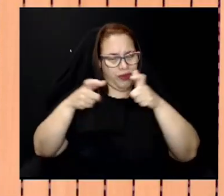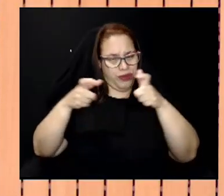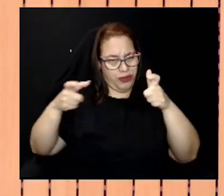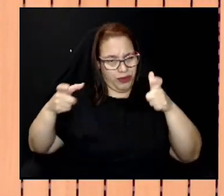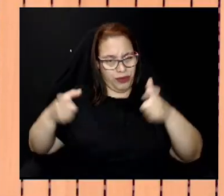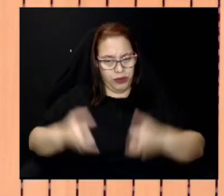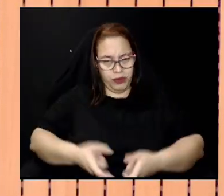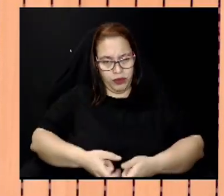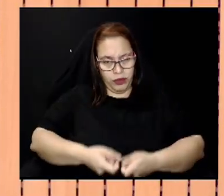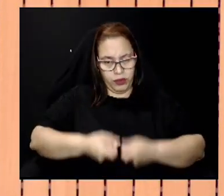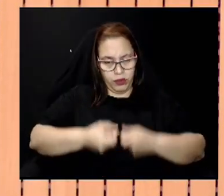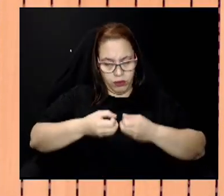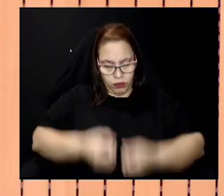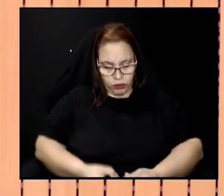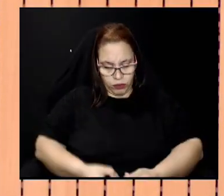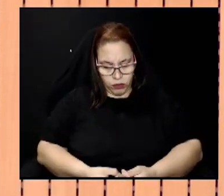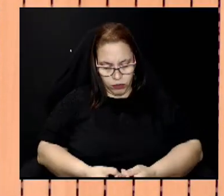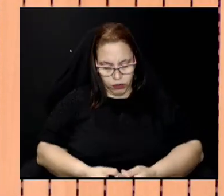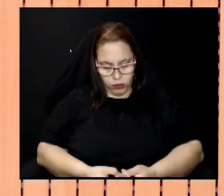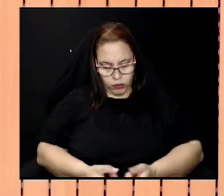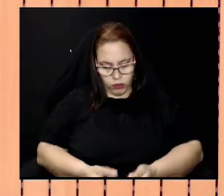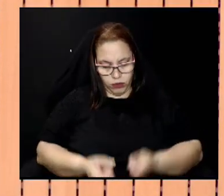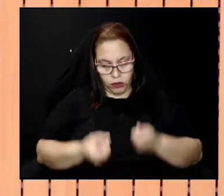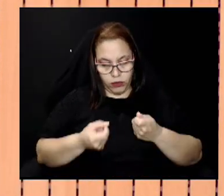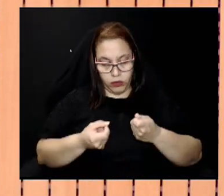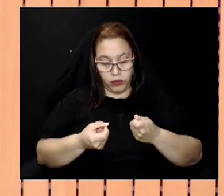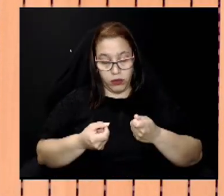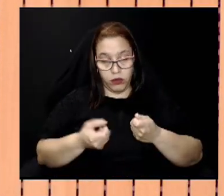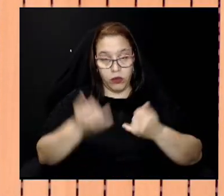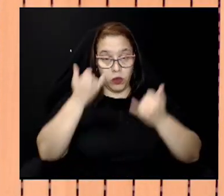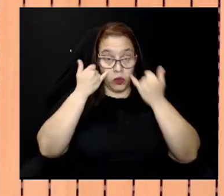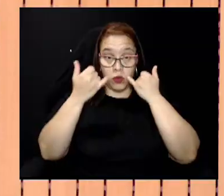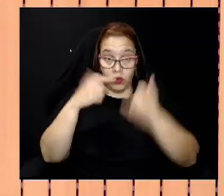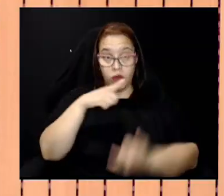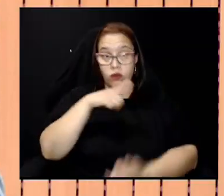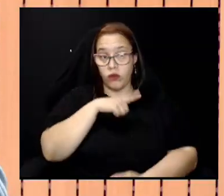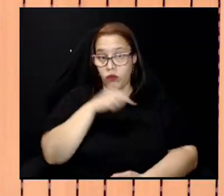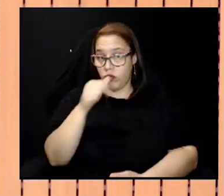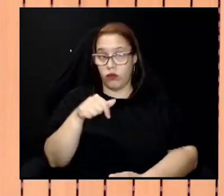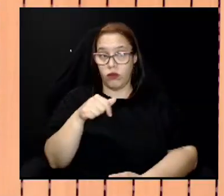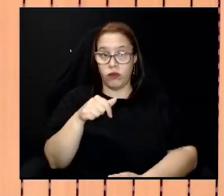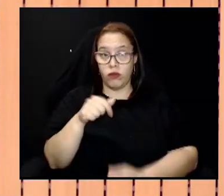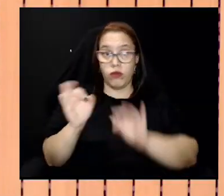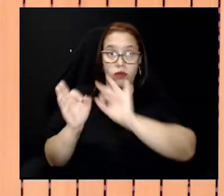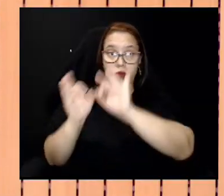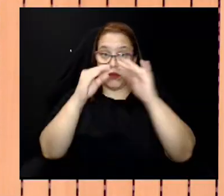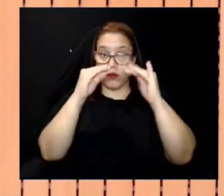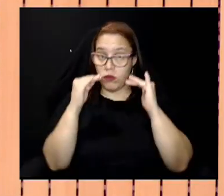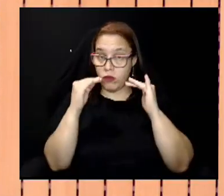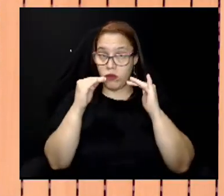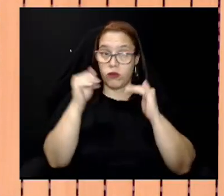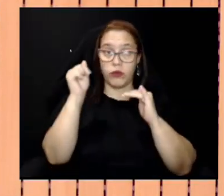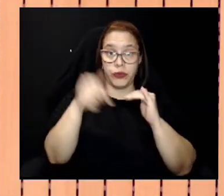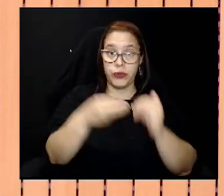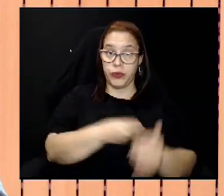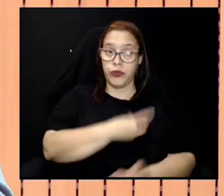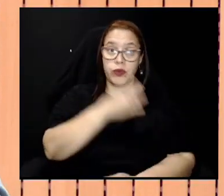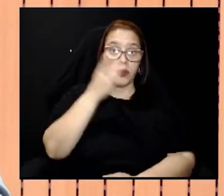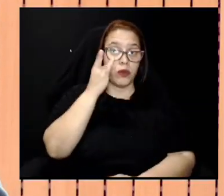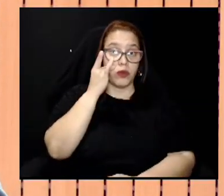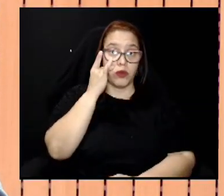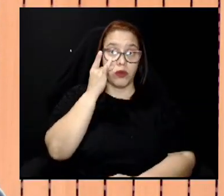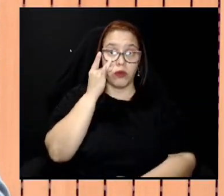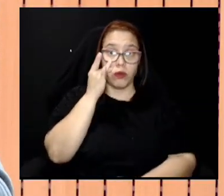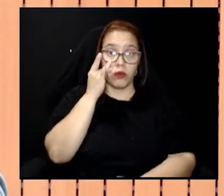ovário, de informações que todos nós temos aqui, todo mundo que está nos assistindo, todo mundo que está aqui presente nessa casa,